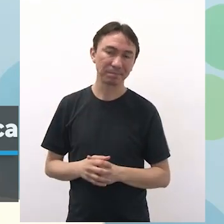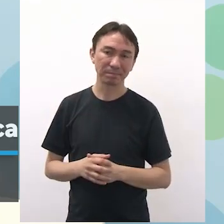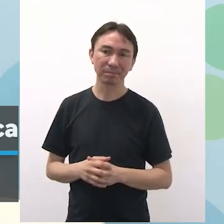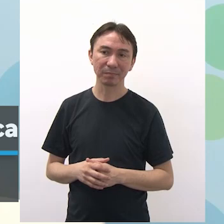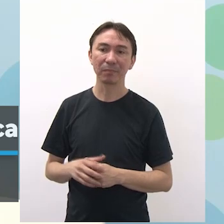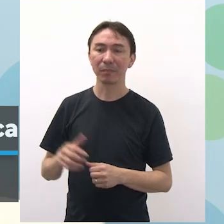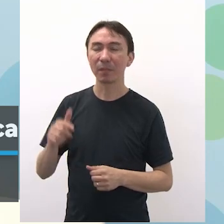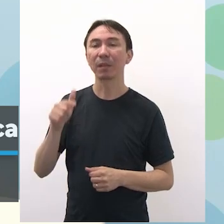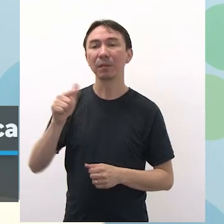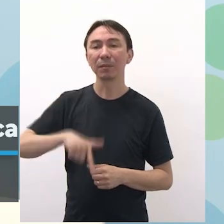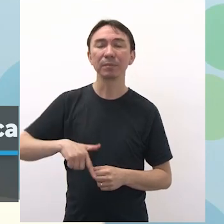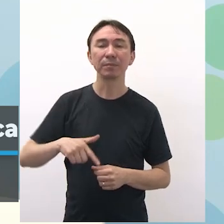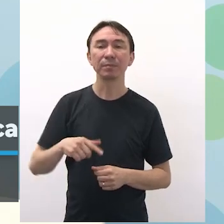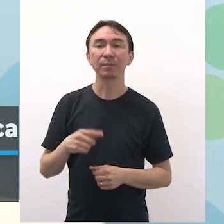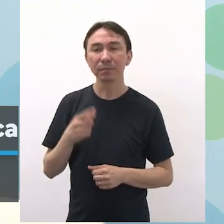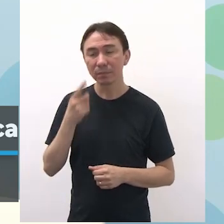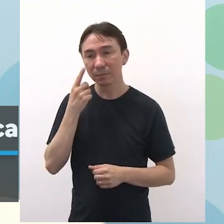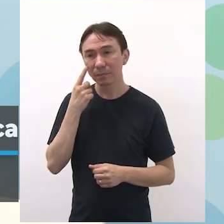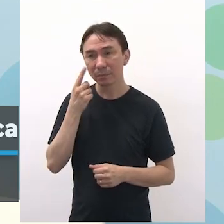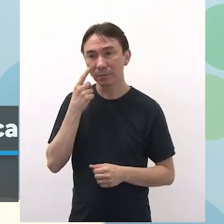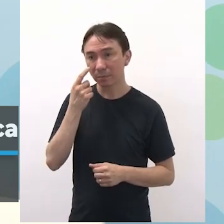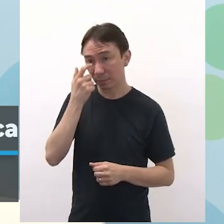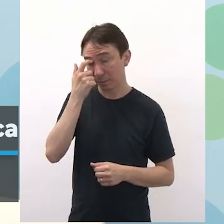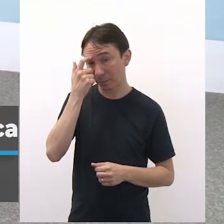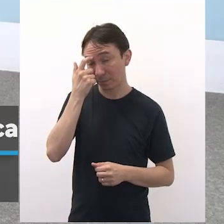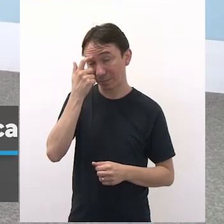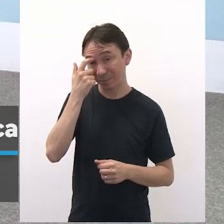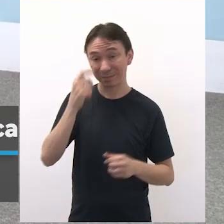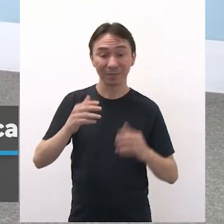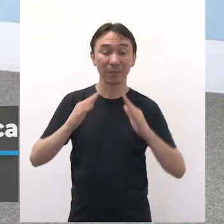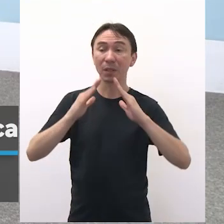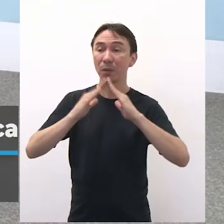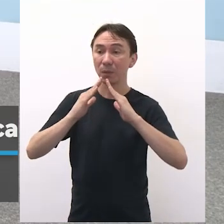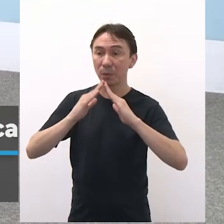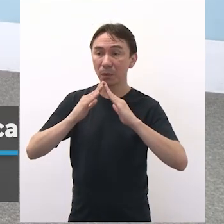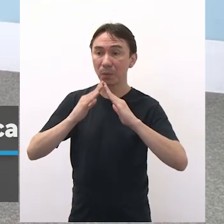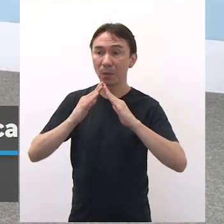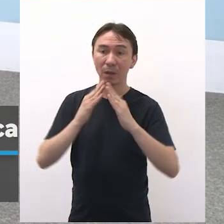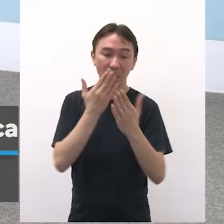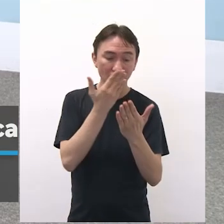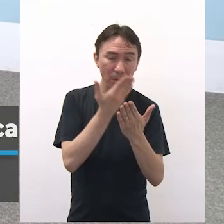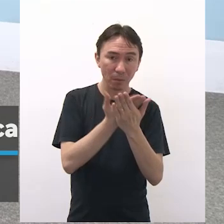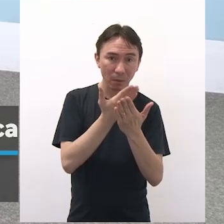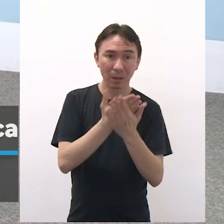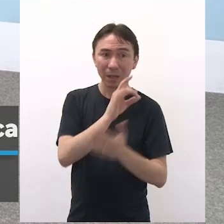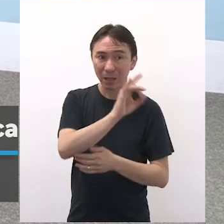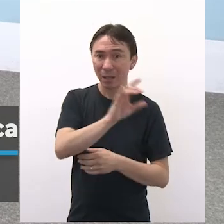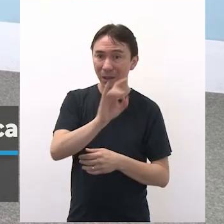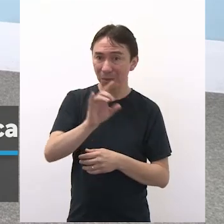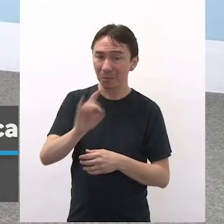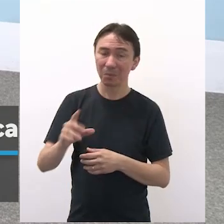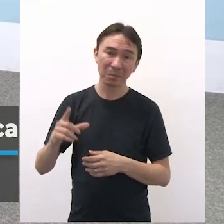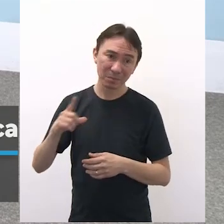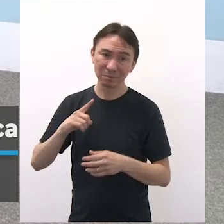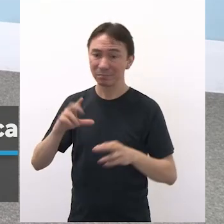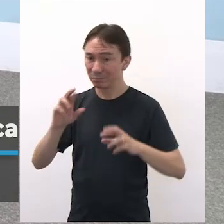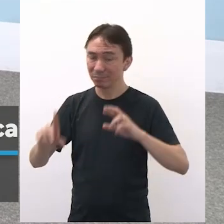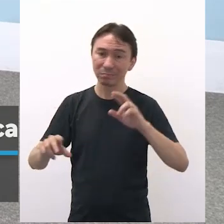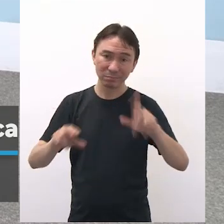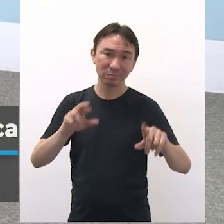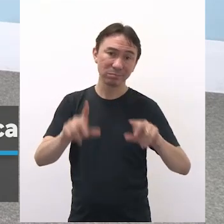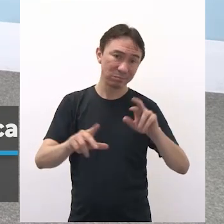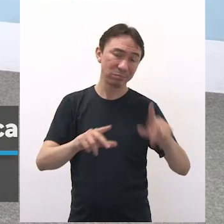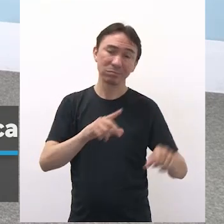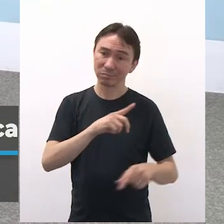outra professora que colocou aqui, se eu achar... Cada escola tem uma dinâmica também, né, Tati? Por exemplo,